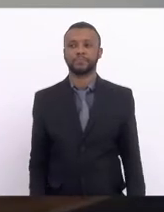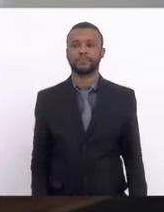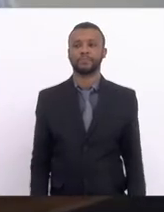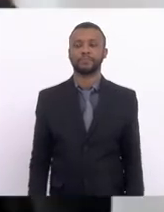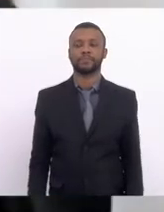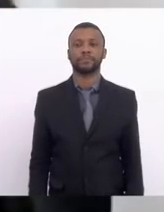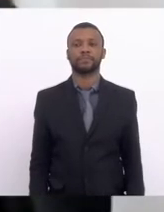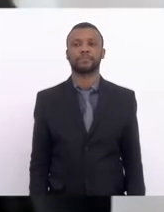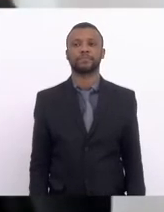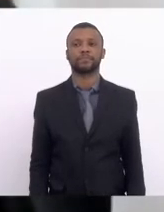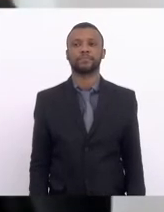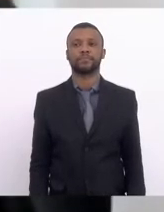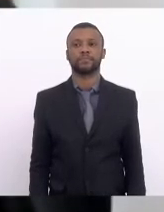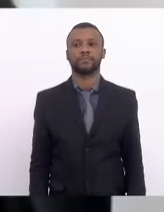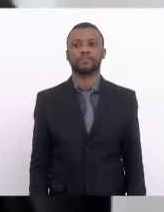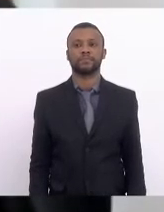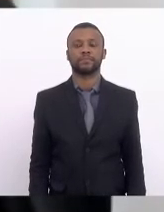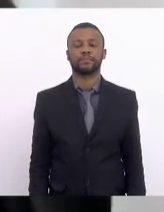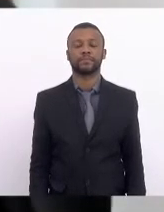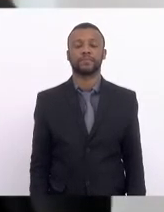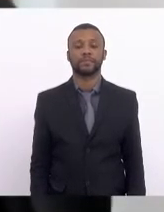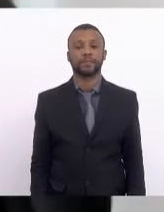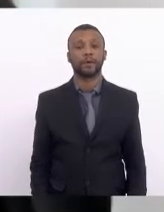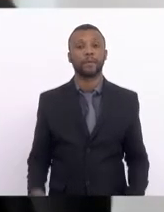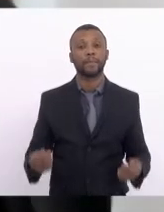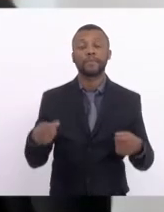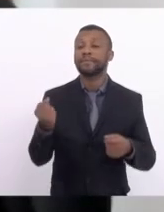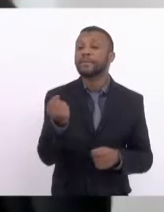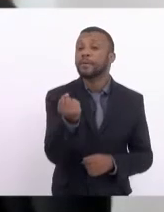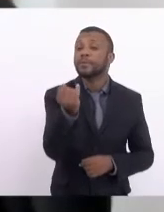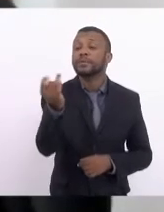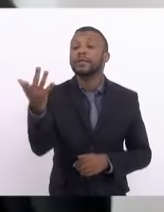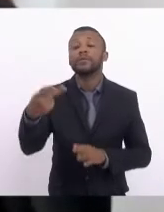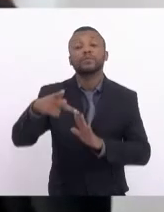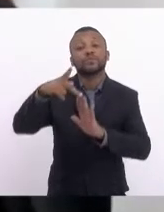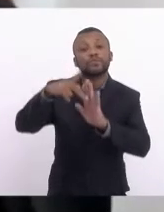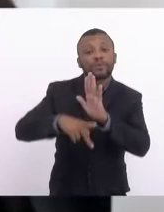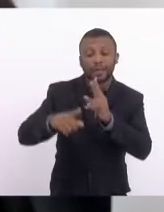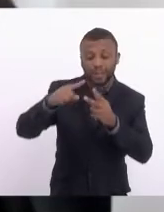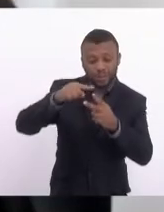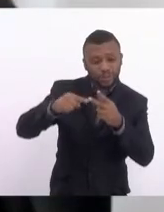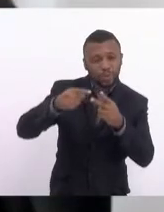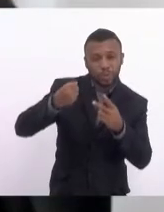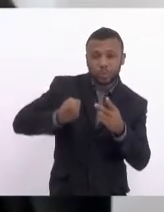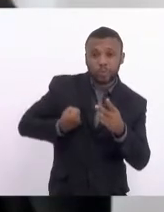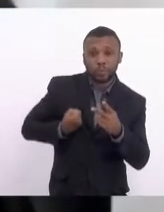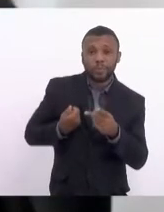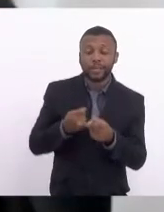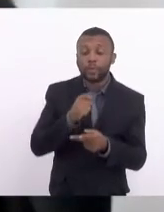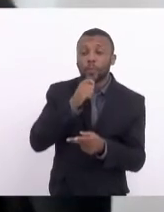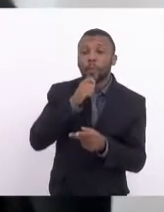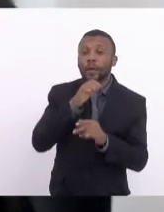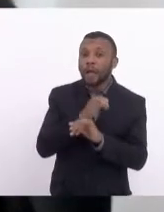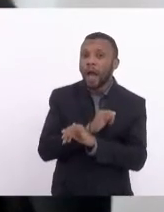Eu precisava dos números aqui, dos dois projetos que ficaram sem ser anunciado antes